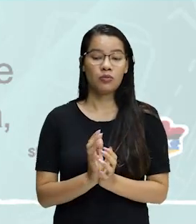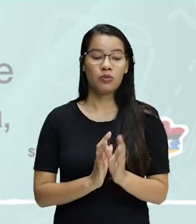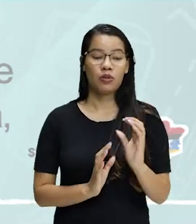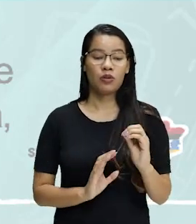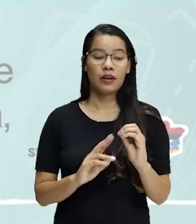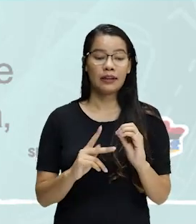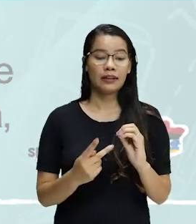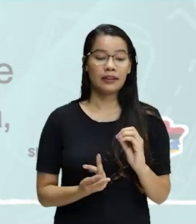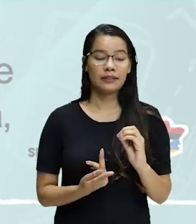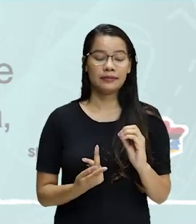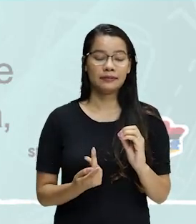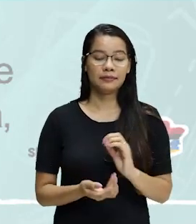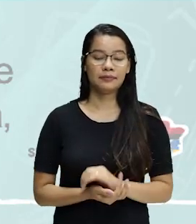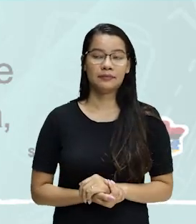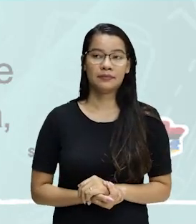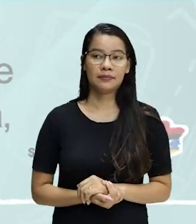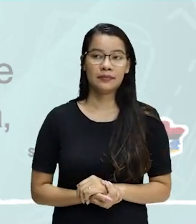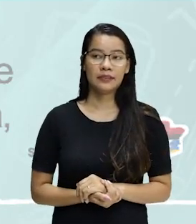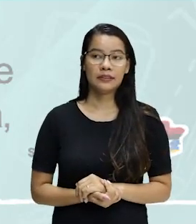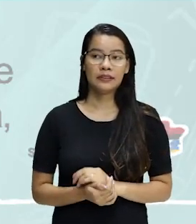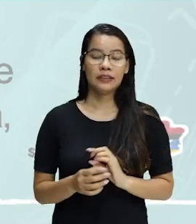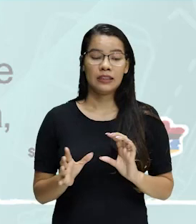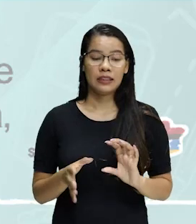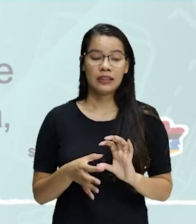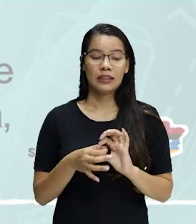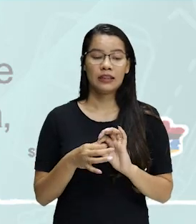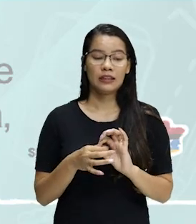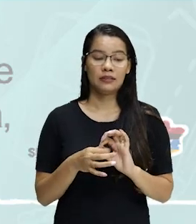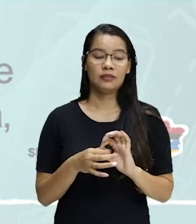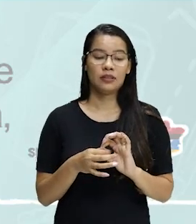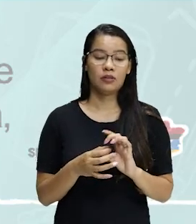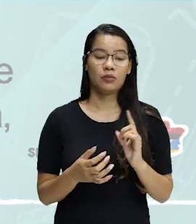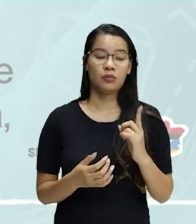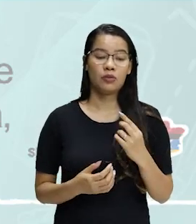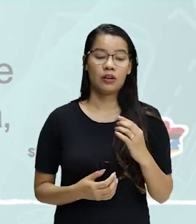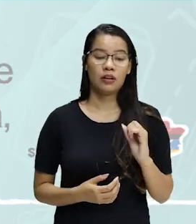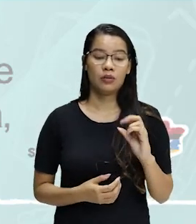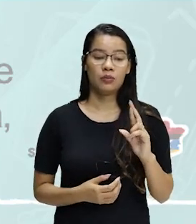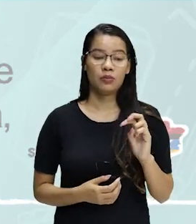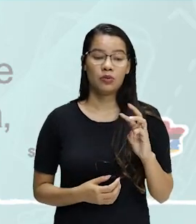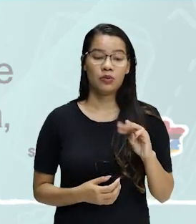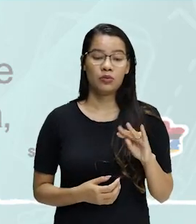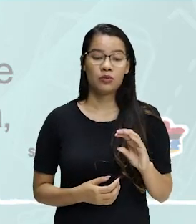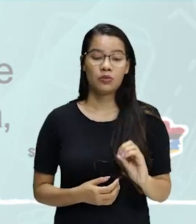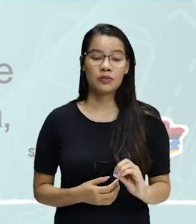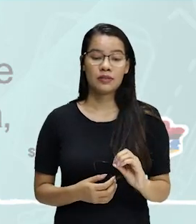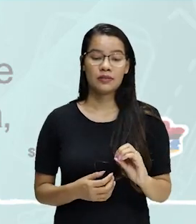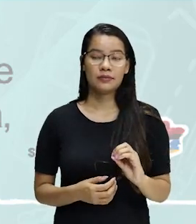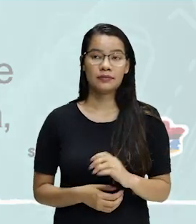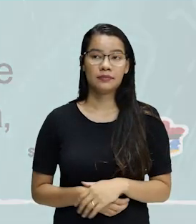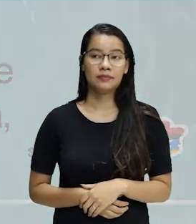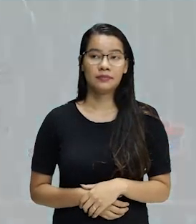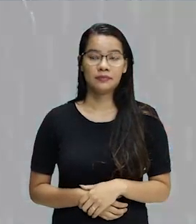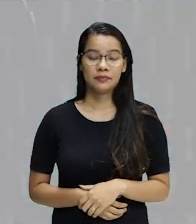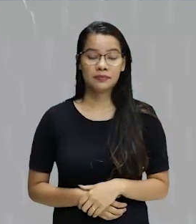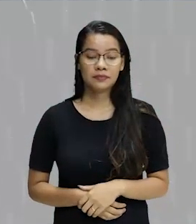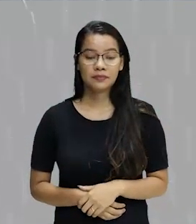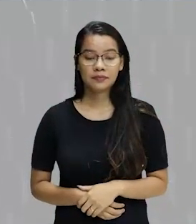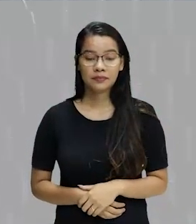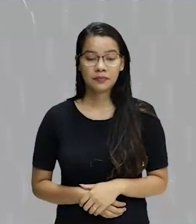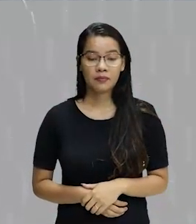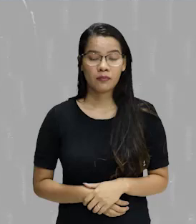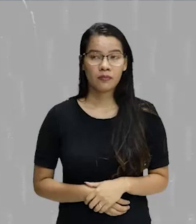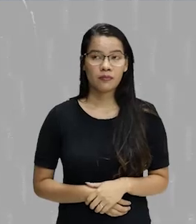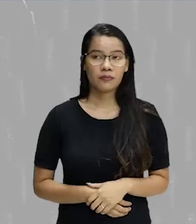esquecer. Hidroxila ligado diretamente a um carbono saturado. Ligado diretamente